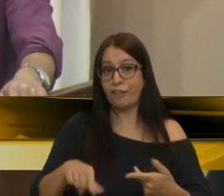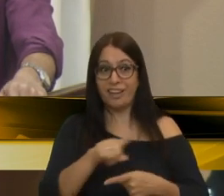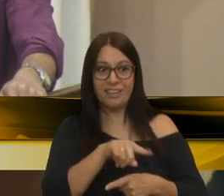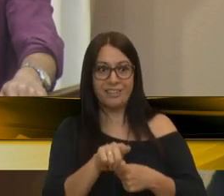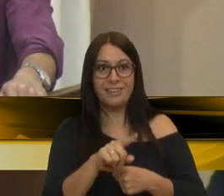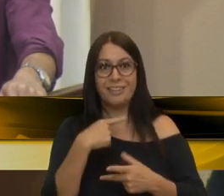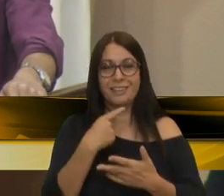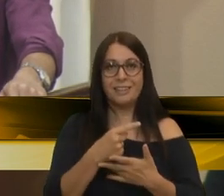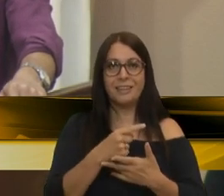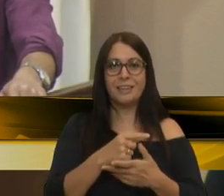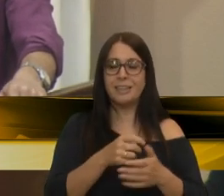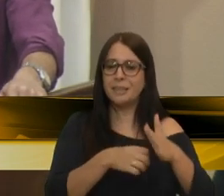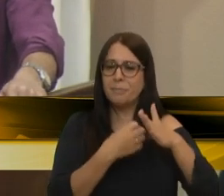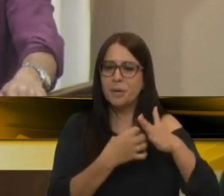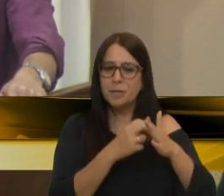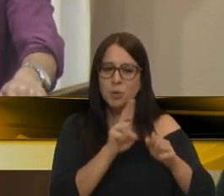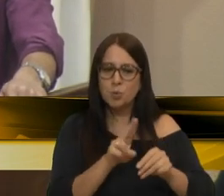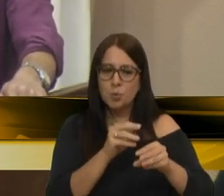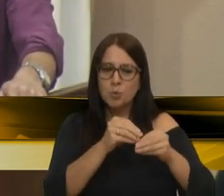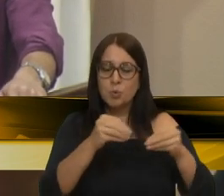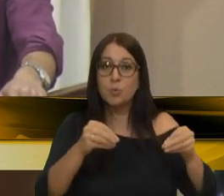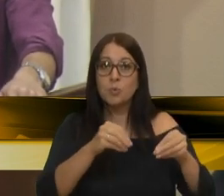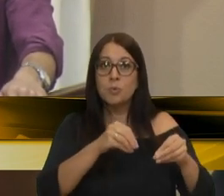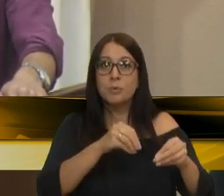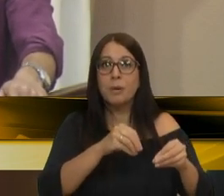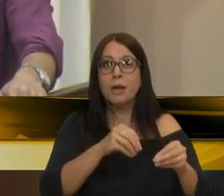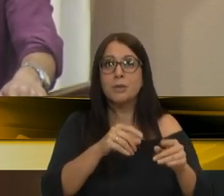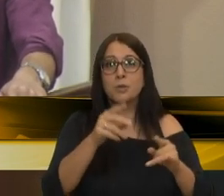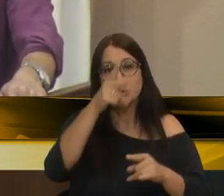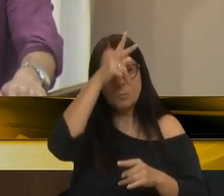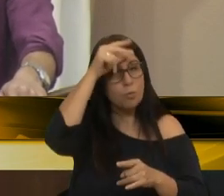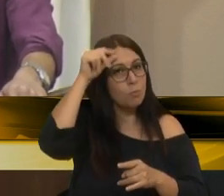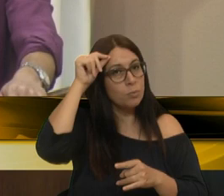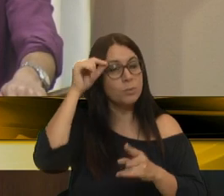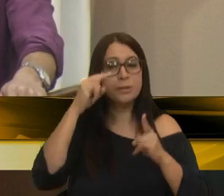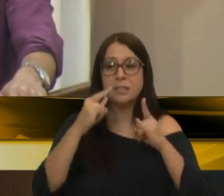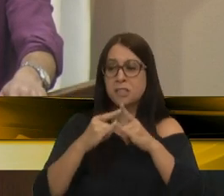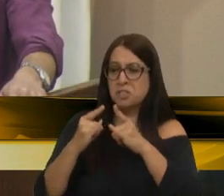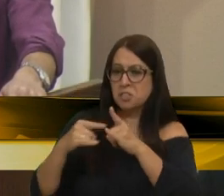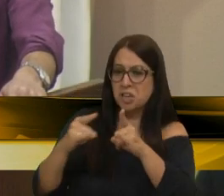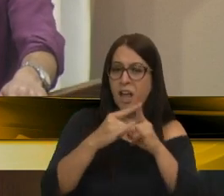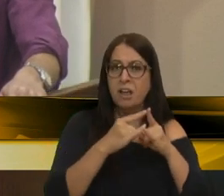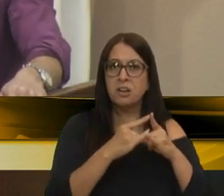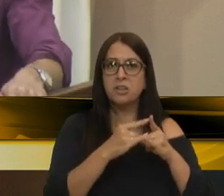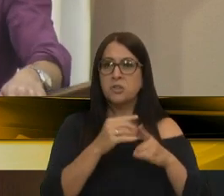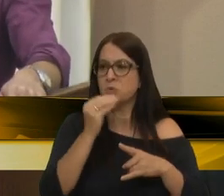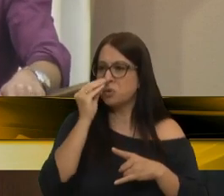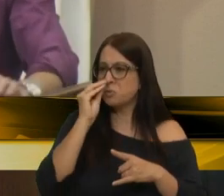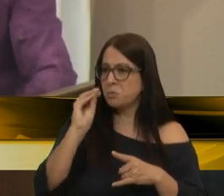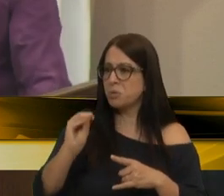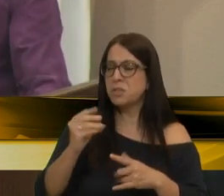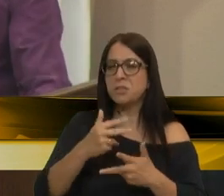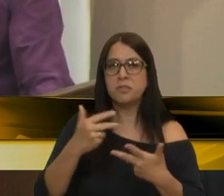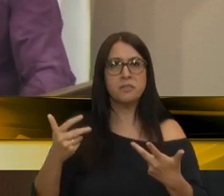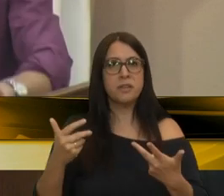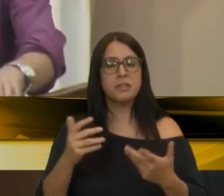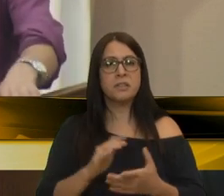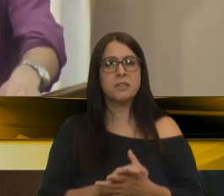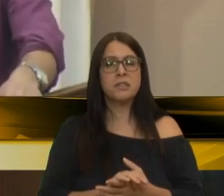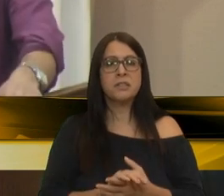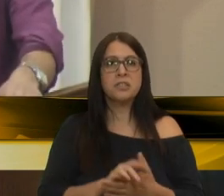que ocupam espaços públicos, a entidades, e também o descaso de várias